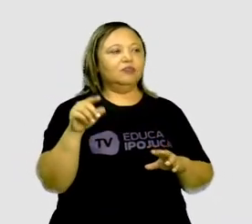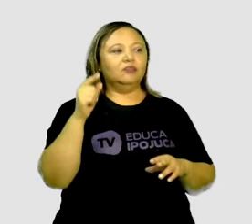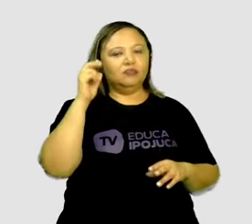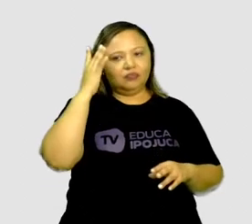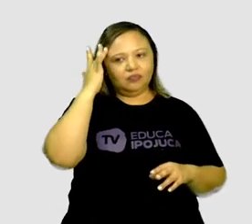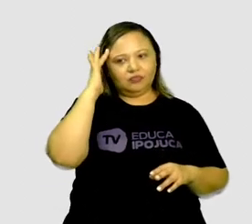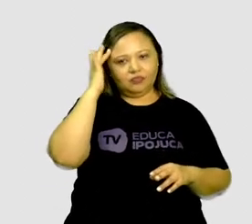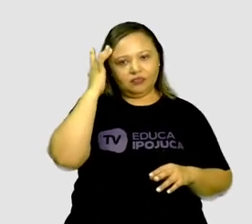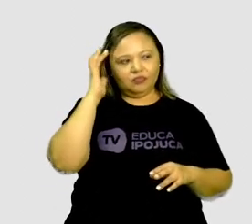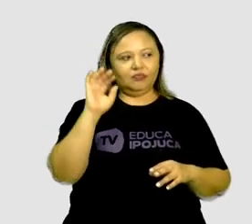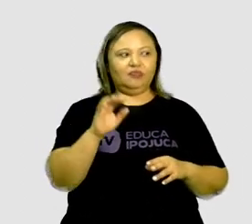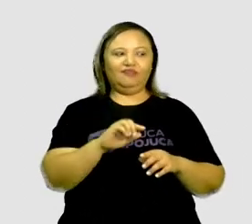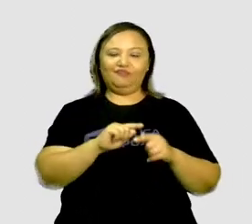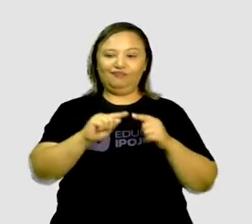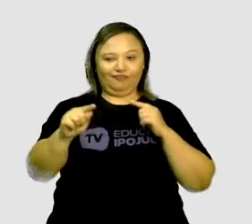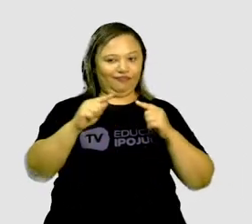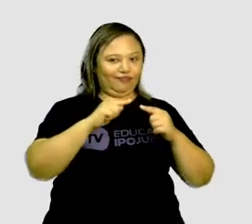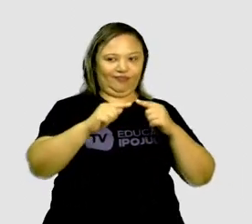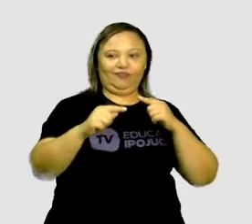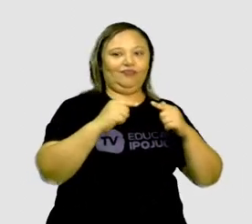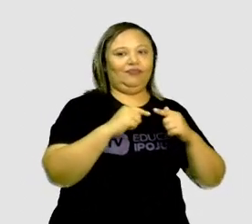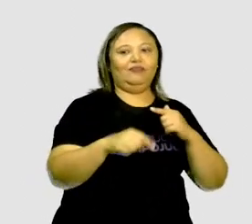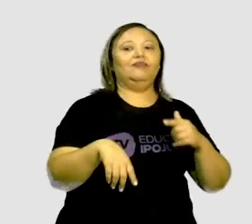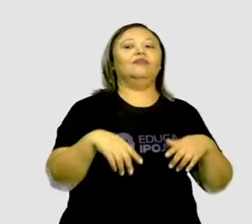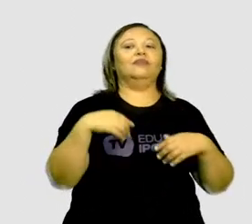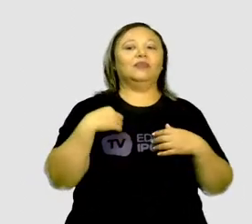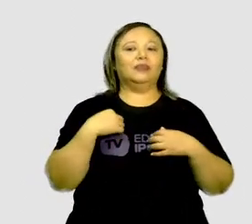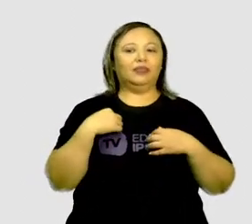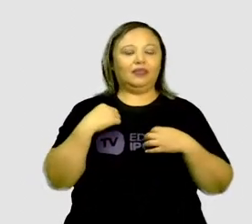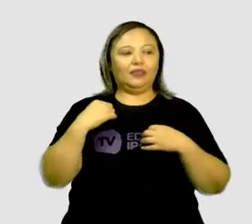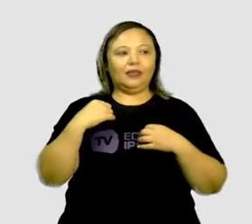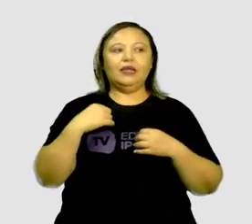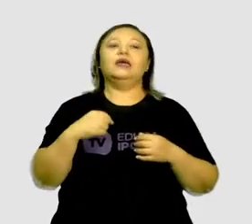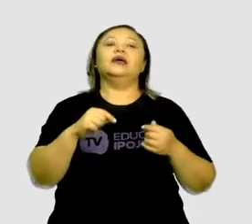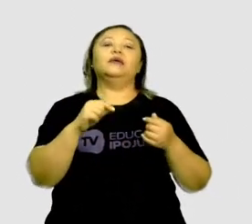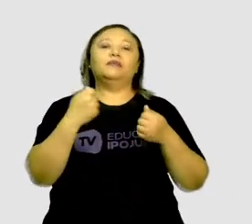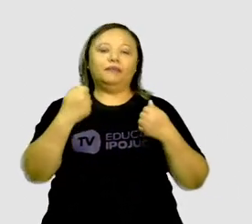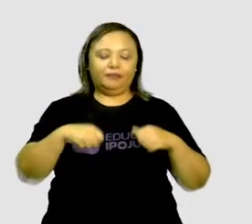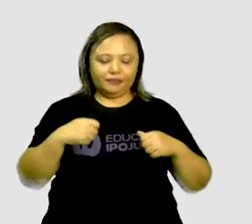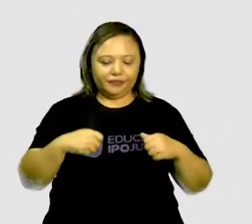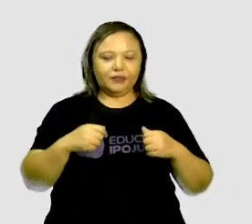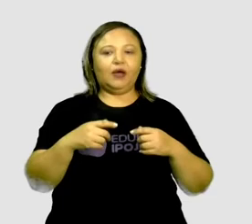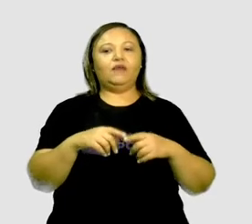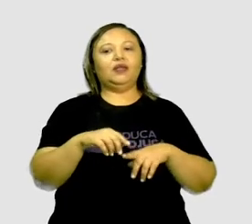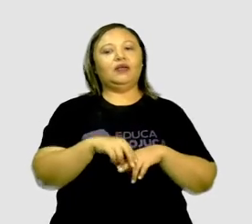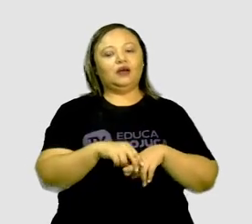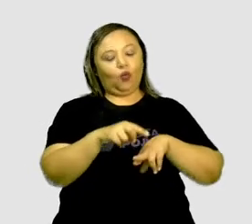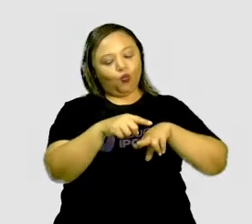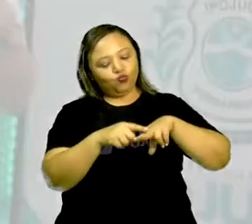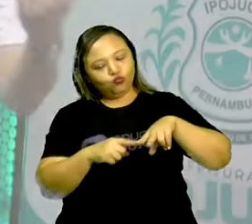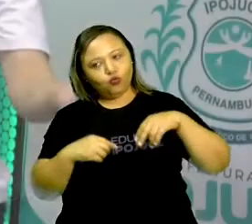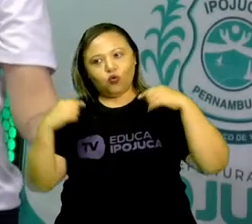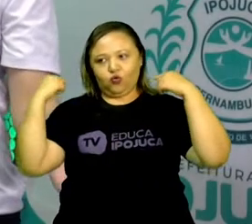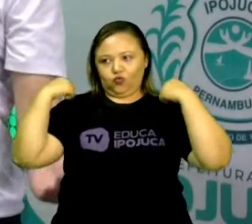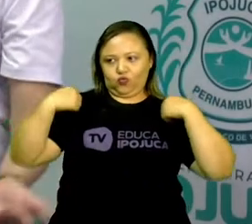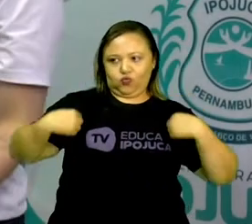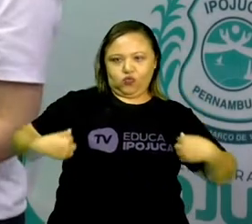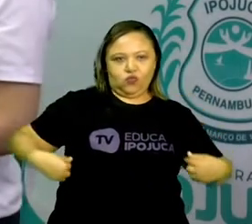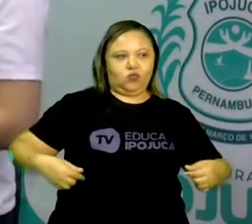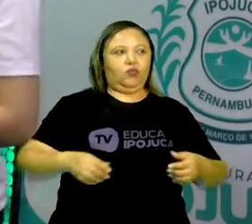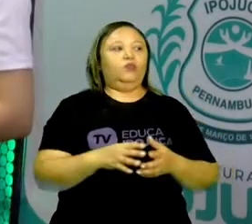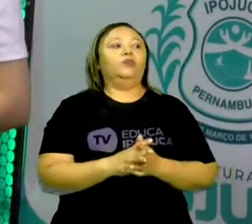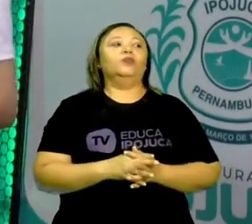gente acha que está inadequado, porque ele devia estar com uma roupa de banho, um short, uma camiseta, uma